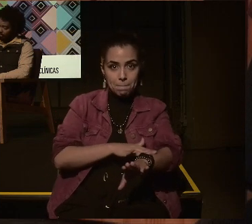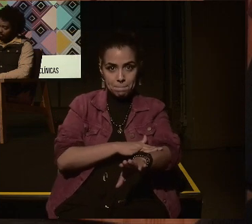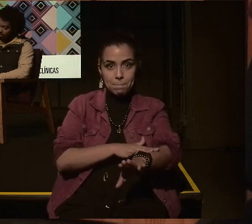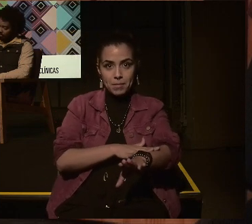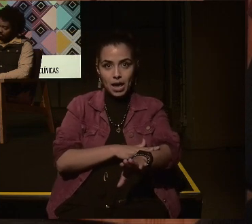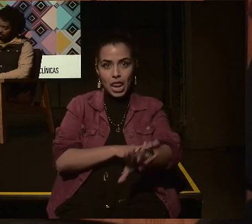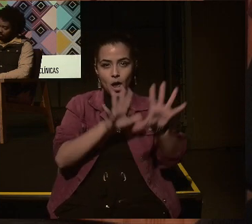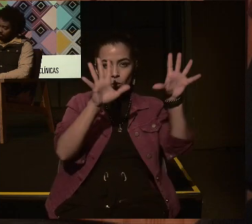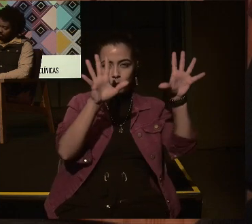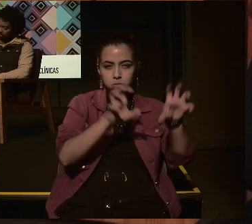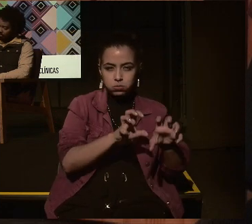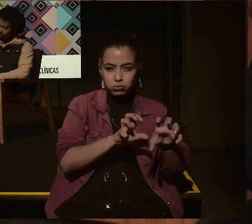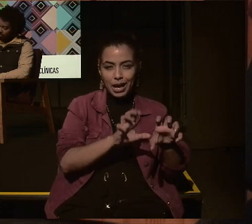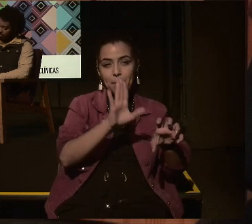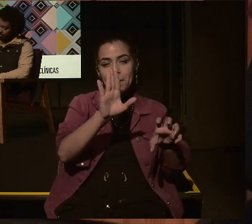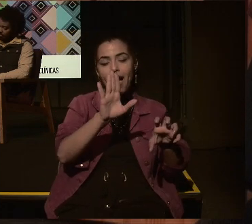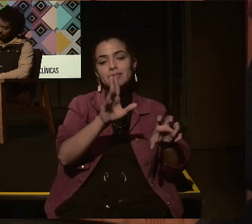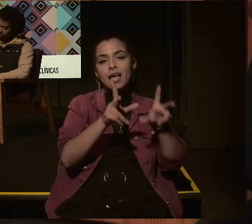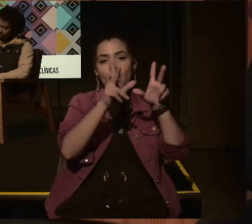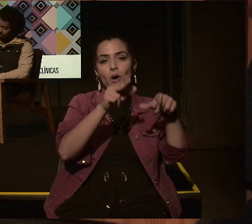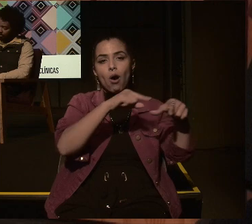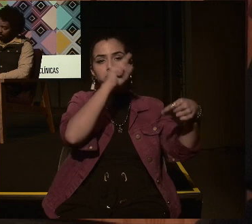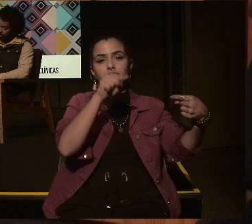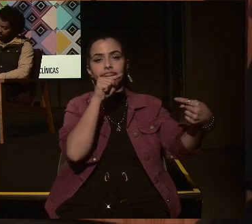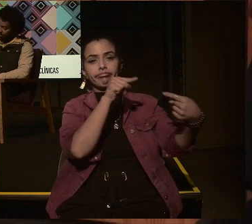Então, ou a reforma psiquiátrica muda o seu foco,